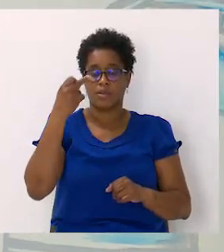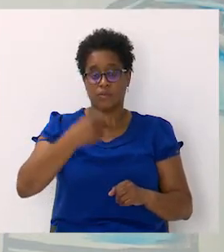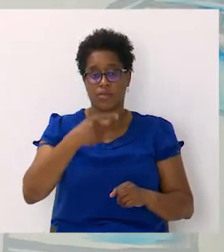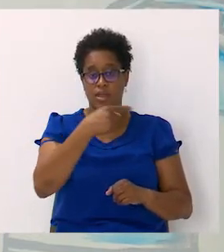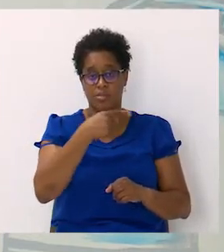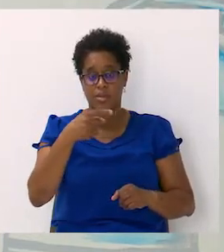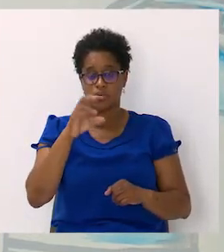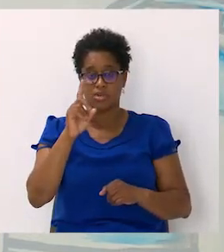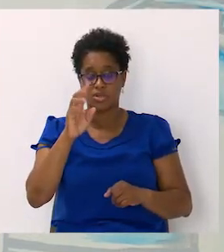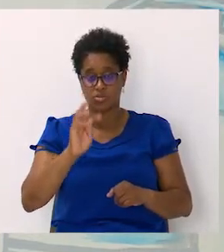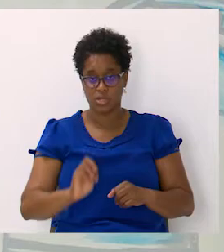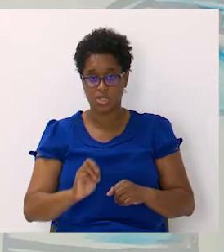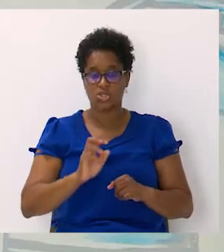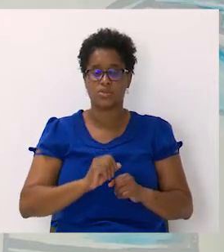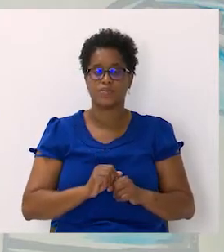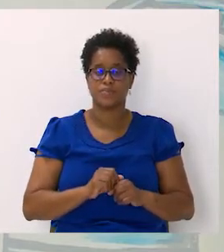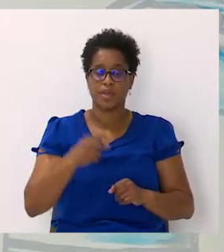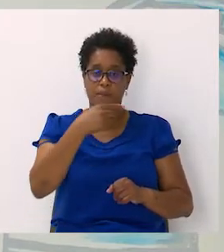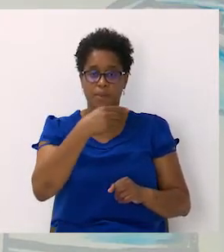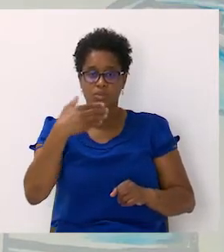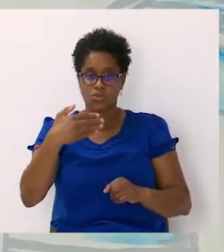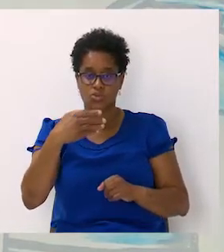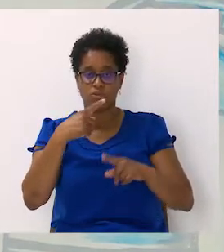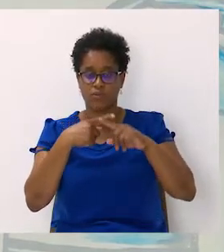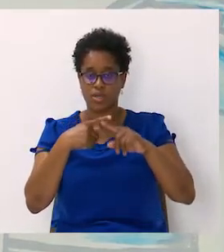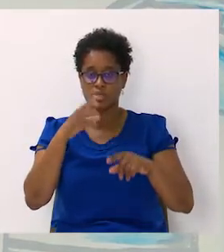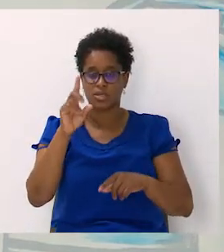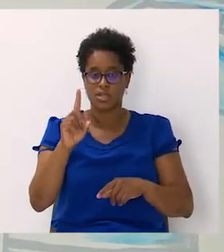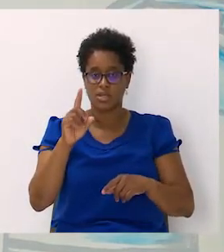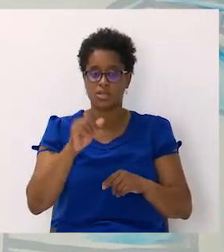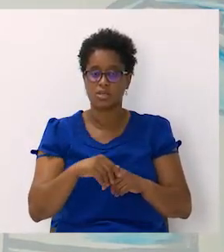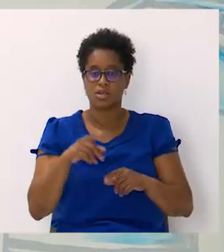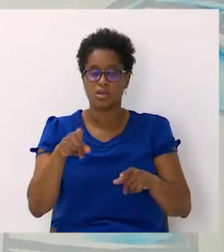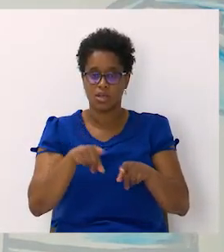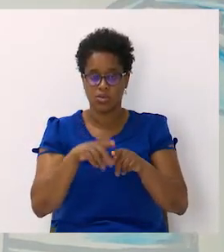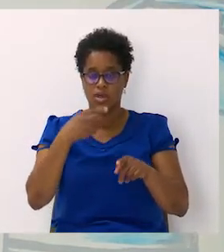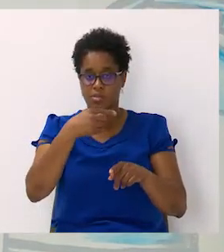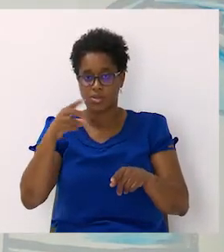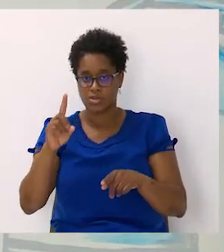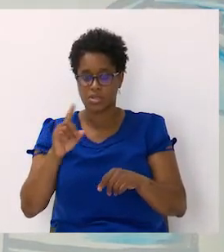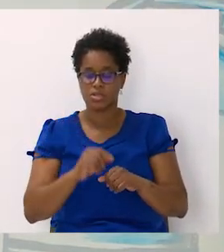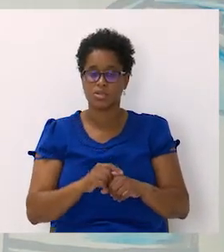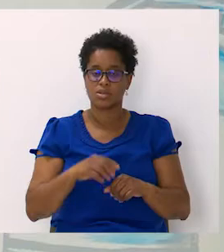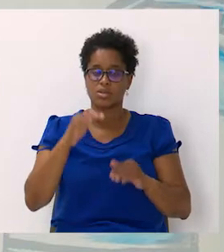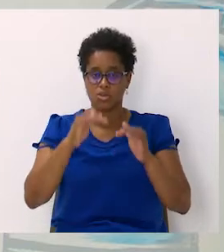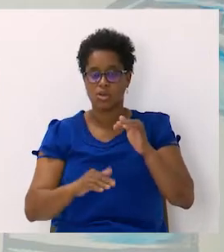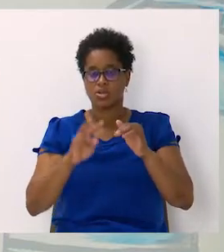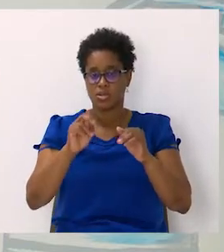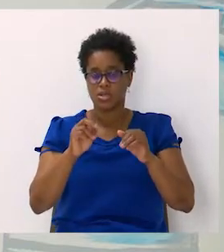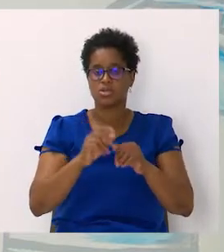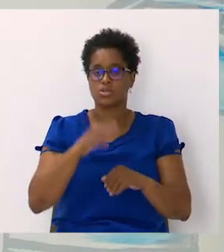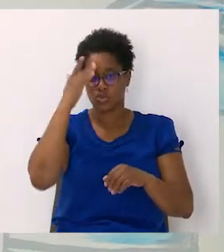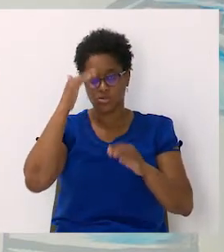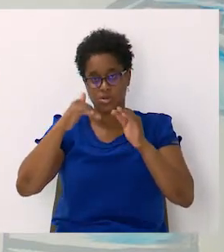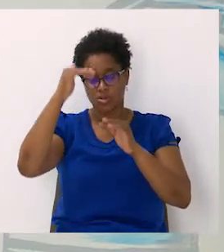Fica menos 6 sobre 3. Menos 1 vezes 6 dá menos 6 sobre 3, de